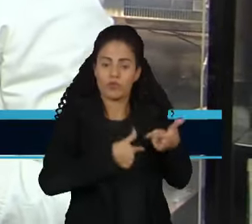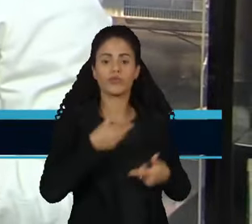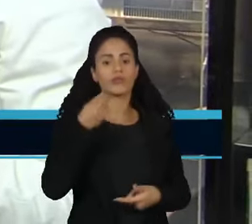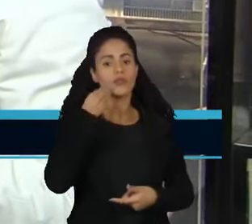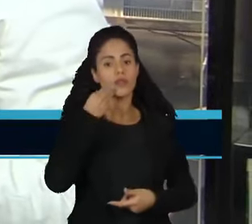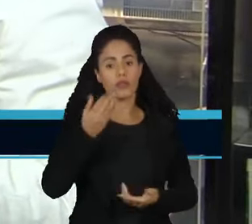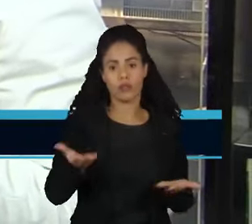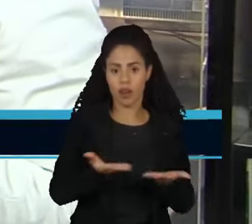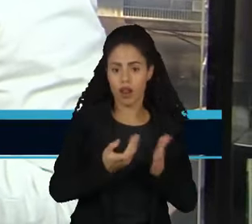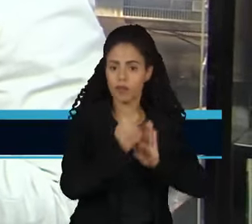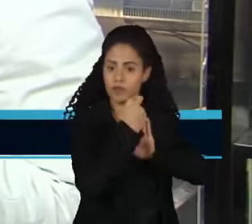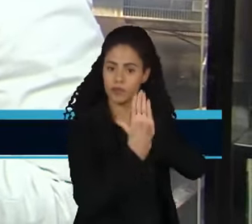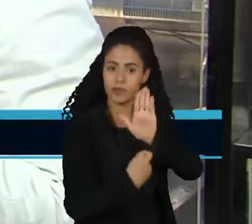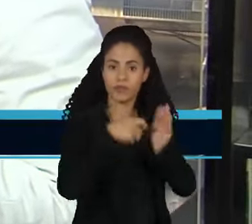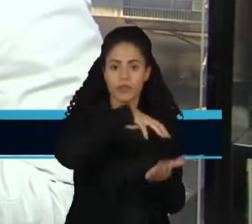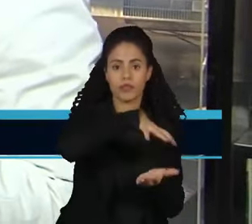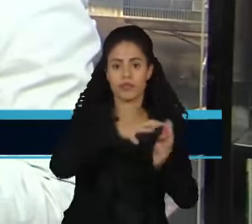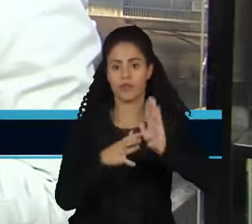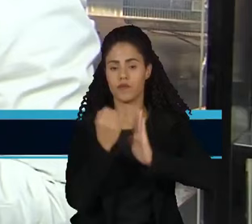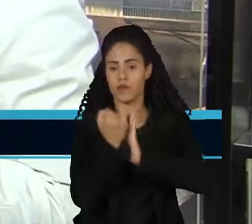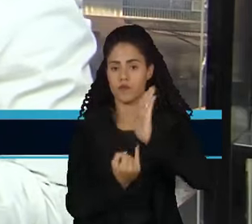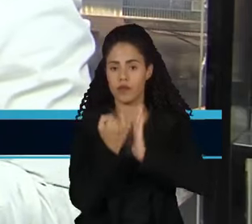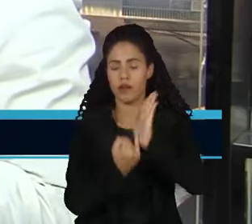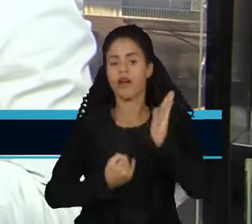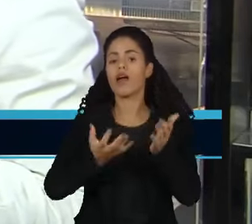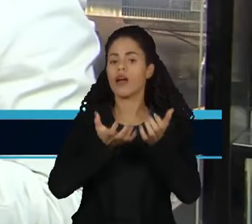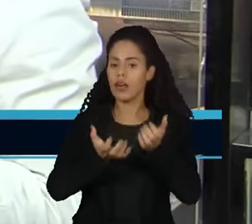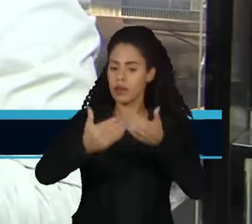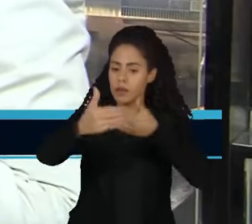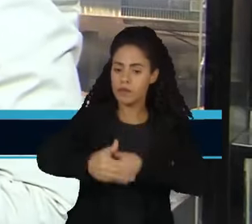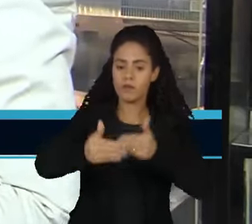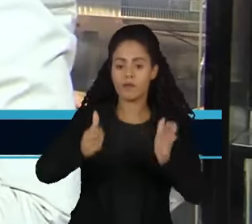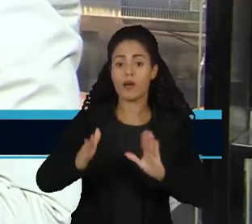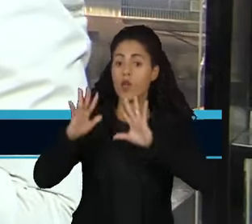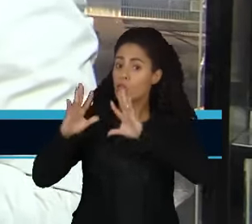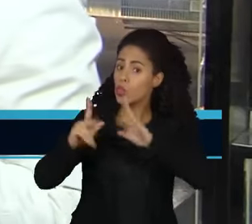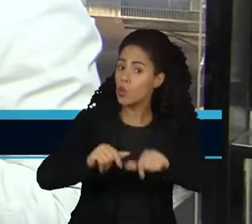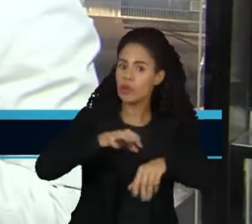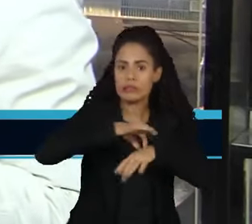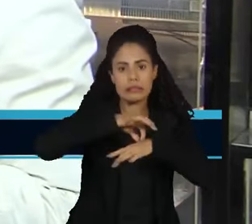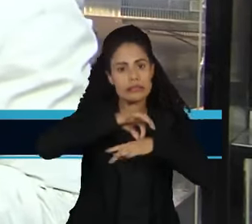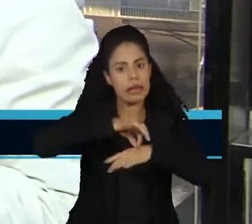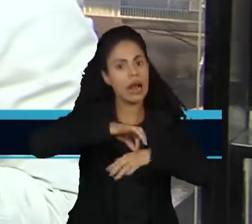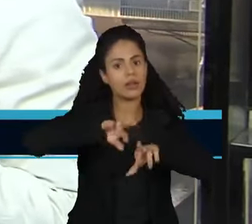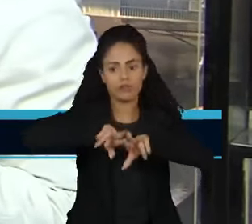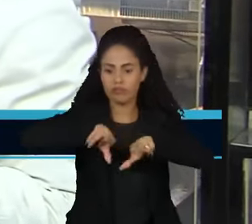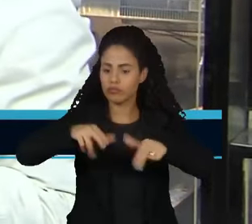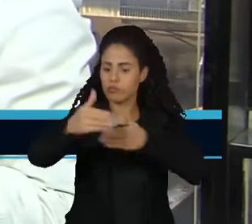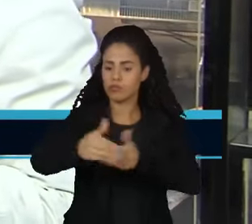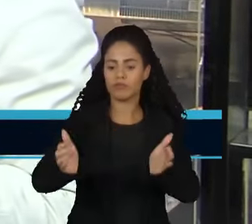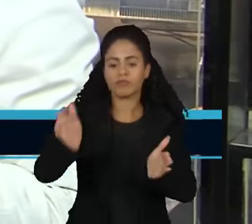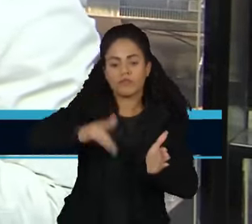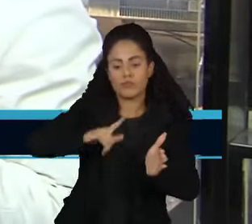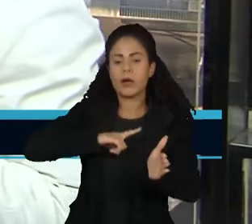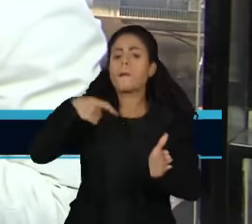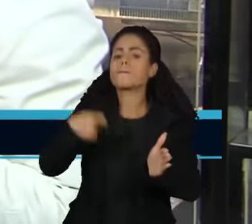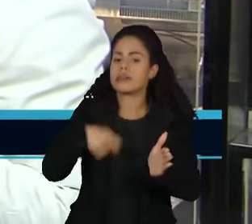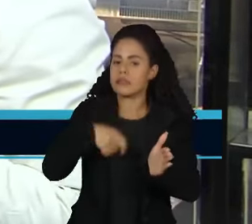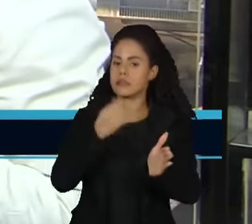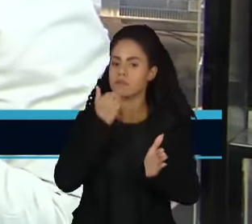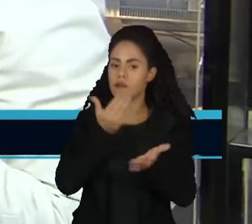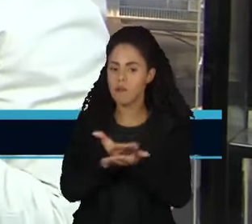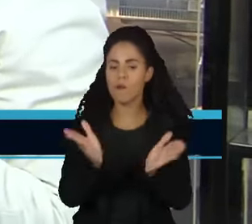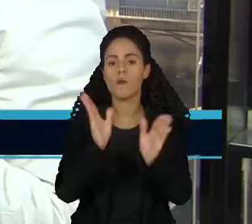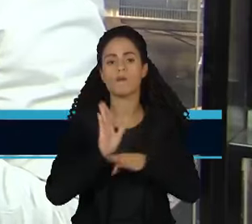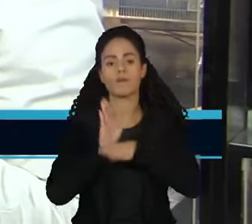do primeiro texto da reforma tributária querem que todas as proteínas de origem animal sejam incluídas na cesta